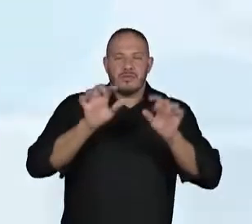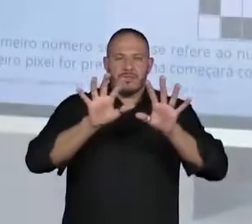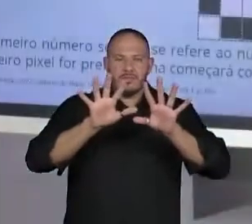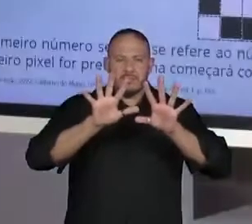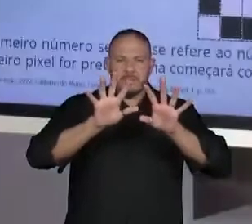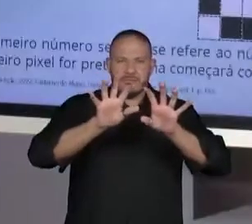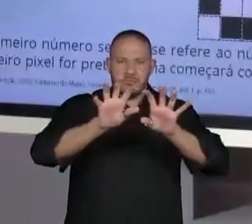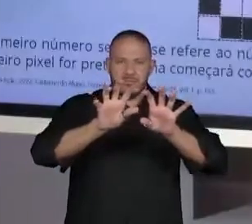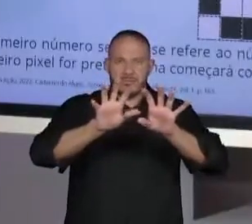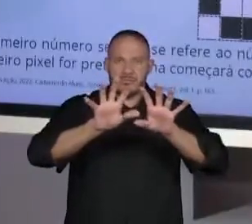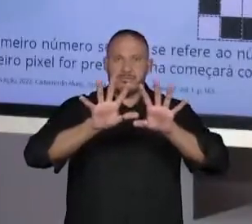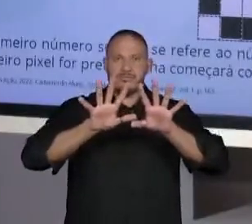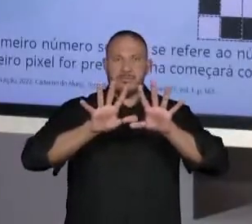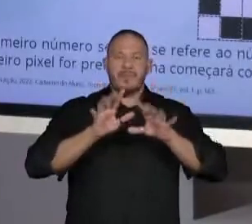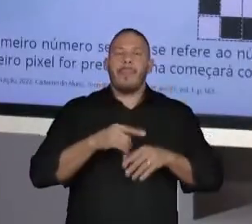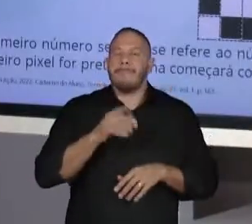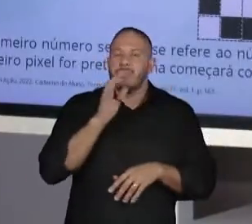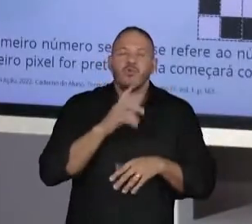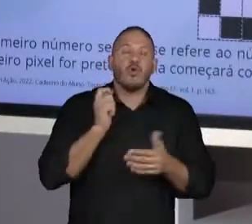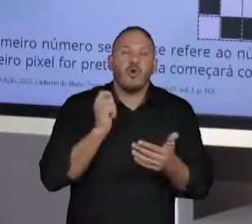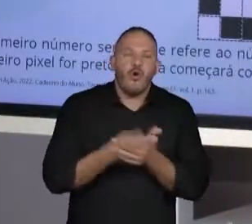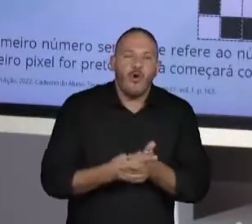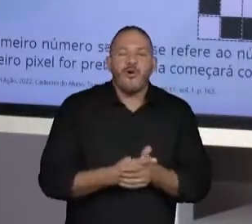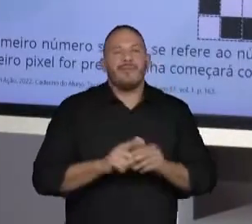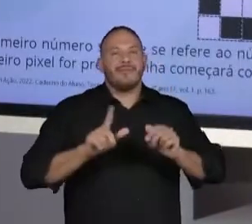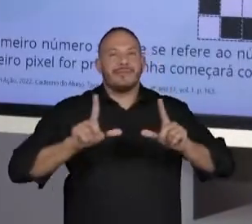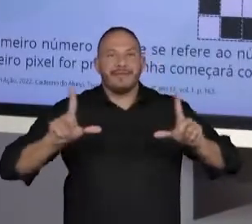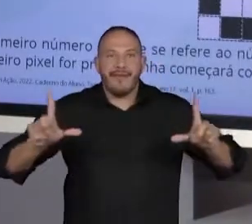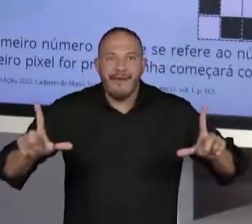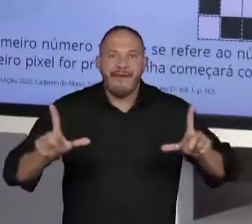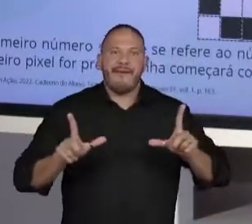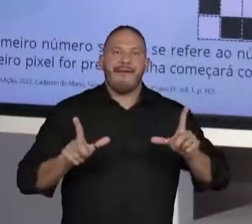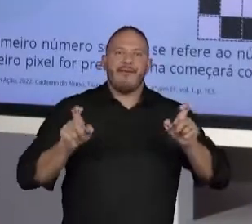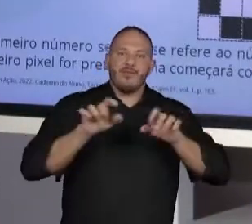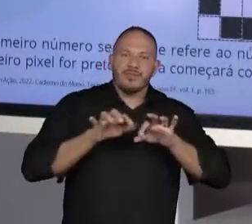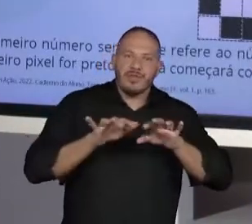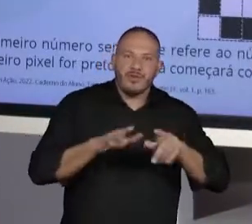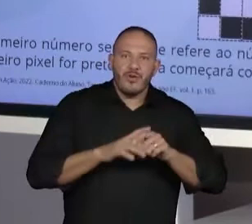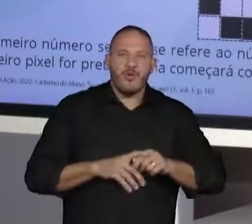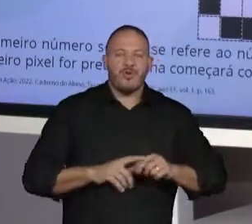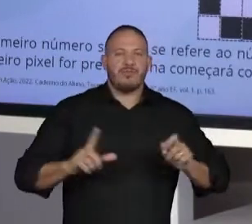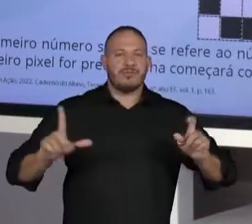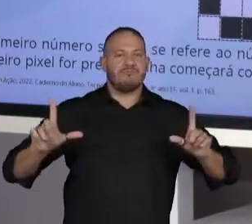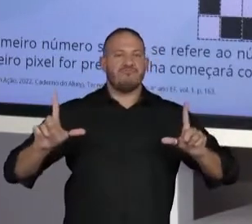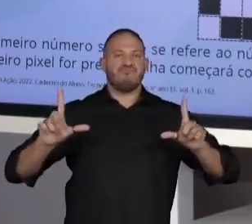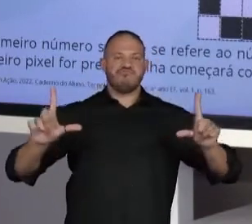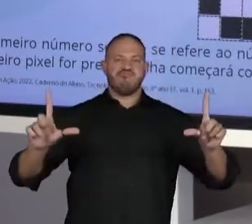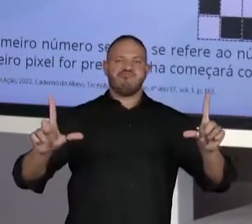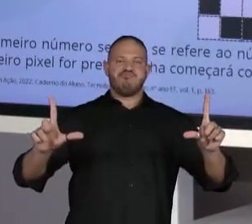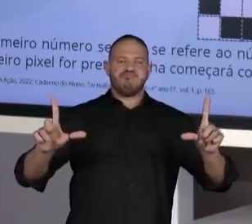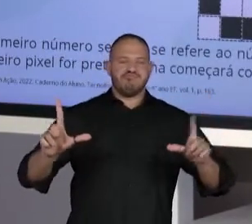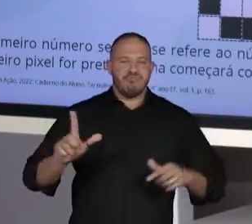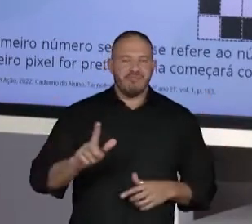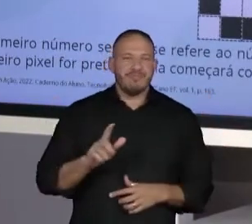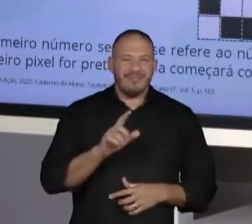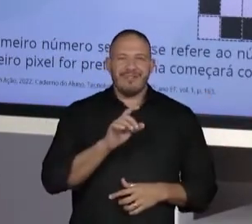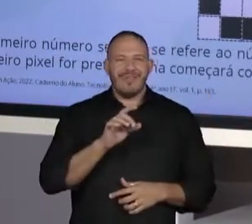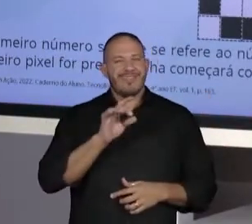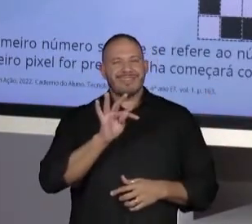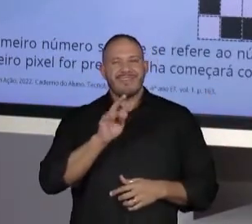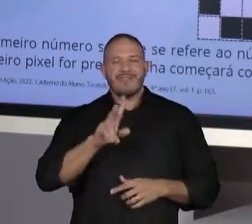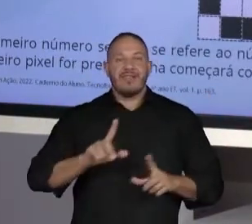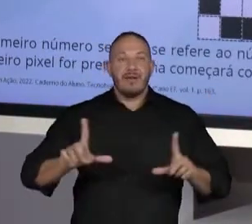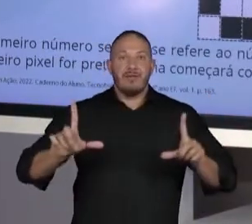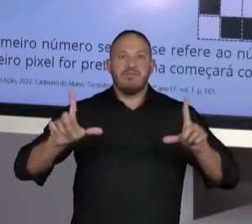também. Então, Sim. quando a gente compra uma tela, um monitor, uma televisão, a gente geralmente vem uma especificação aí